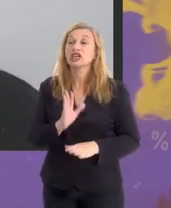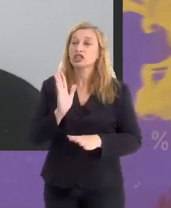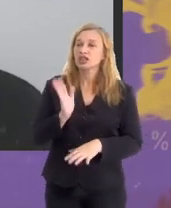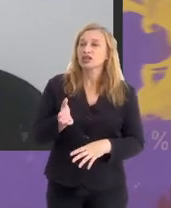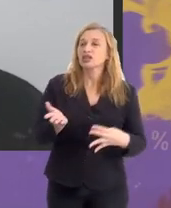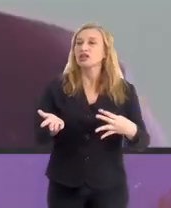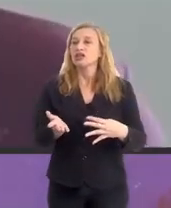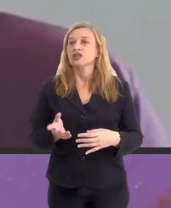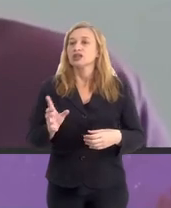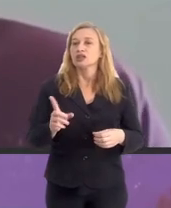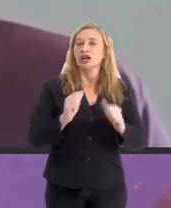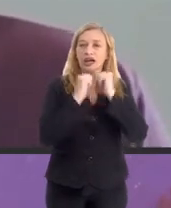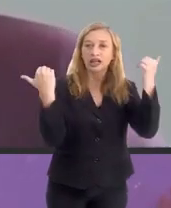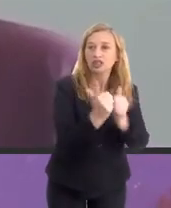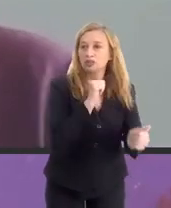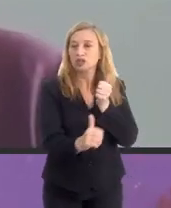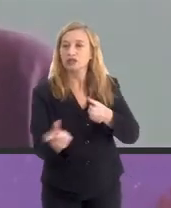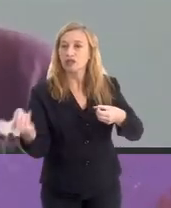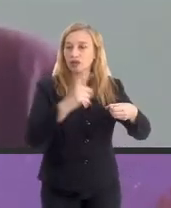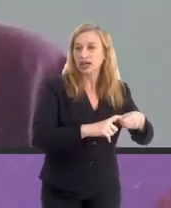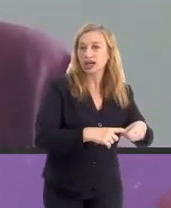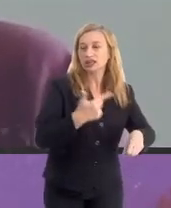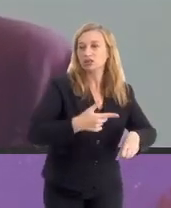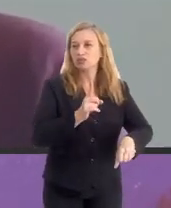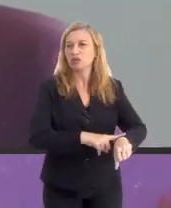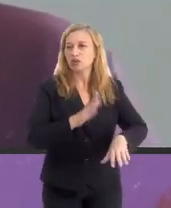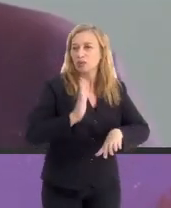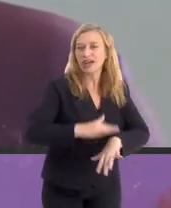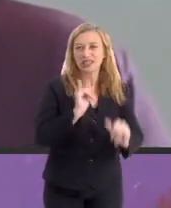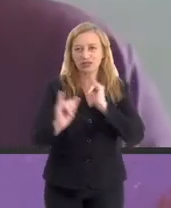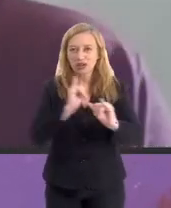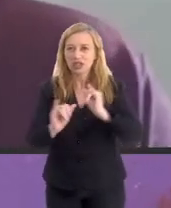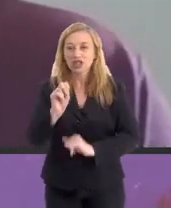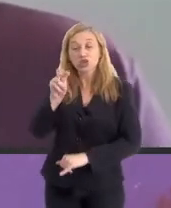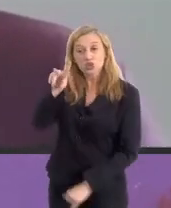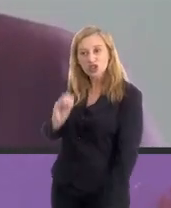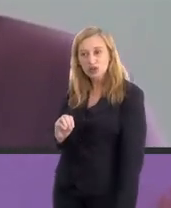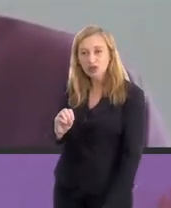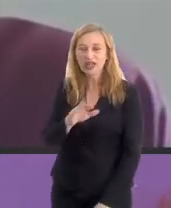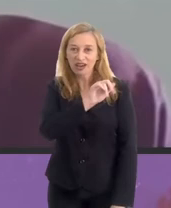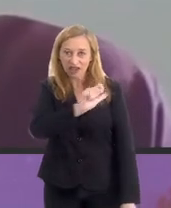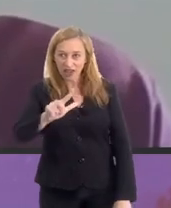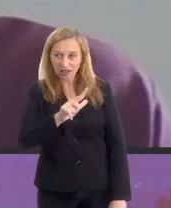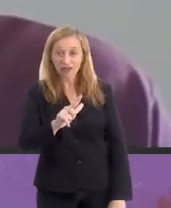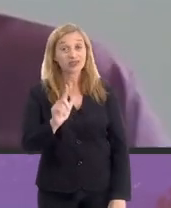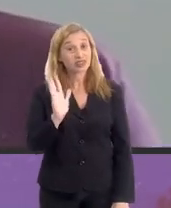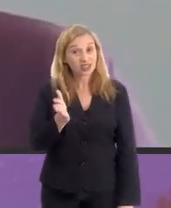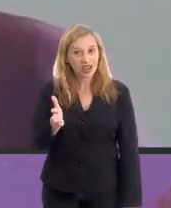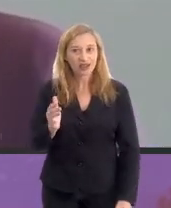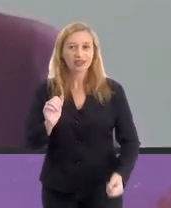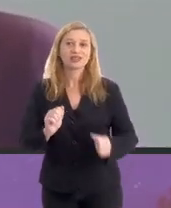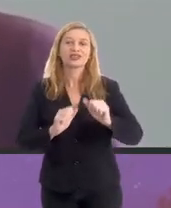considerável no Arena esportiva a gente vai voltar na segunda parte com mais notícias com Sílvio barsetti